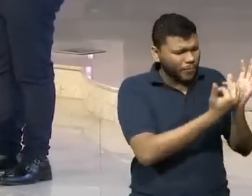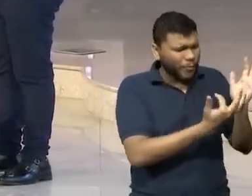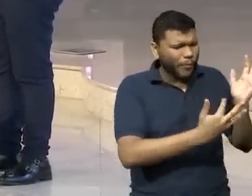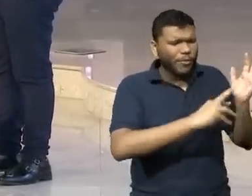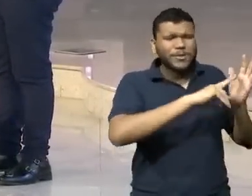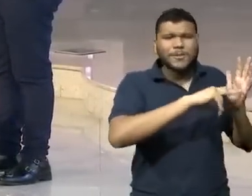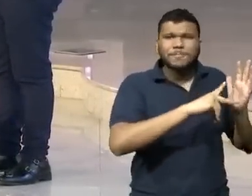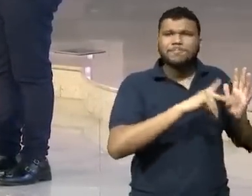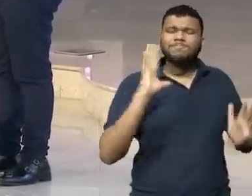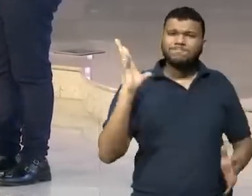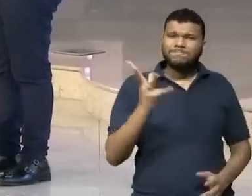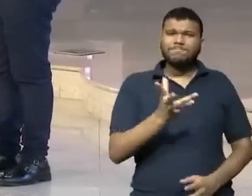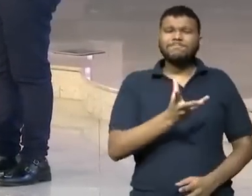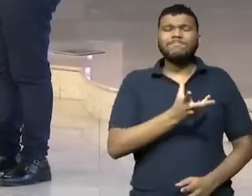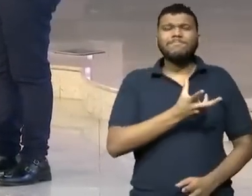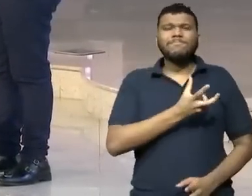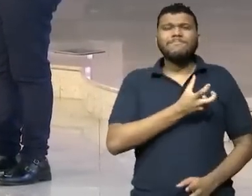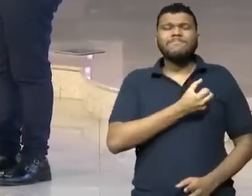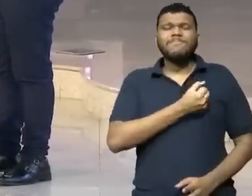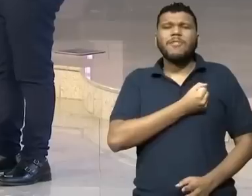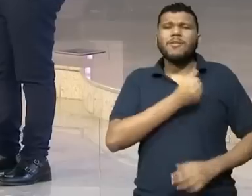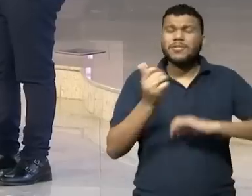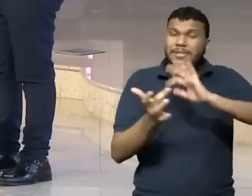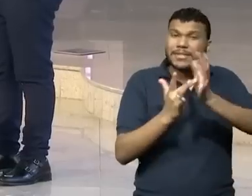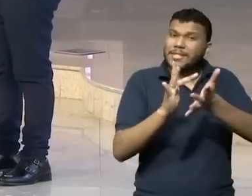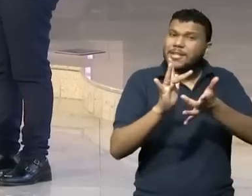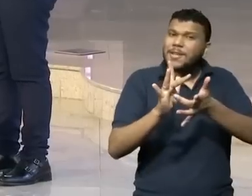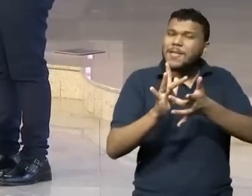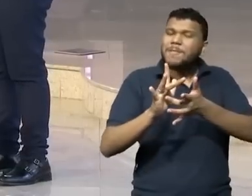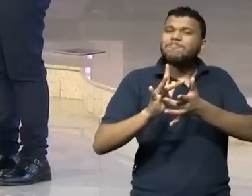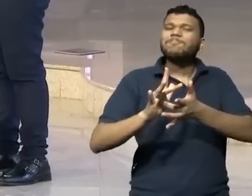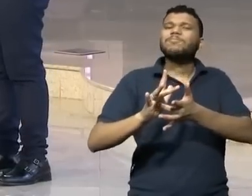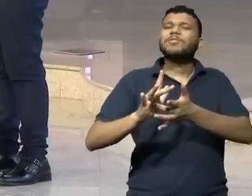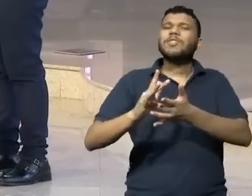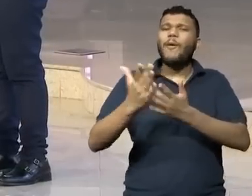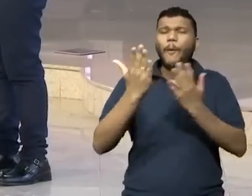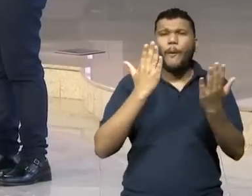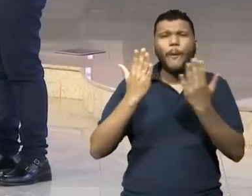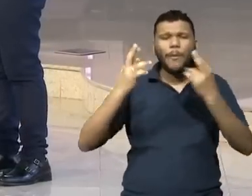o Messias do nosso salvador